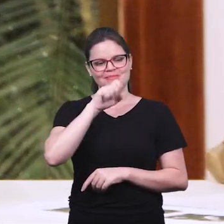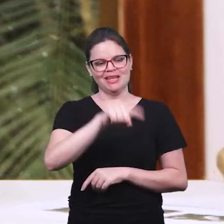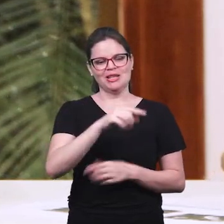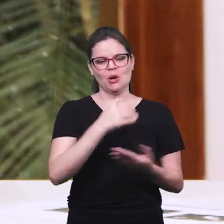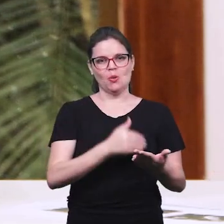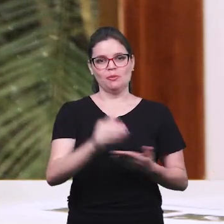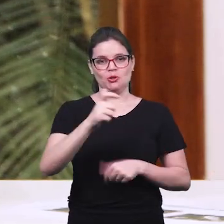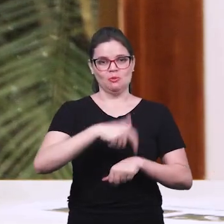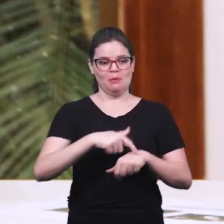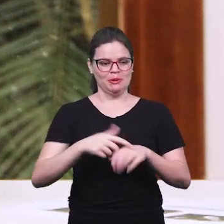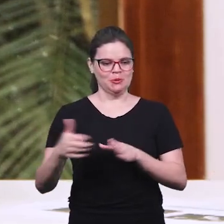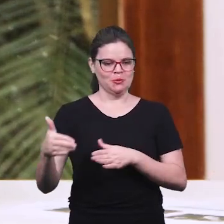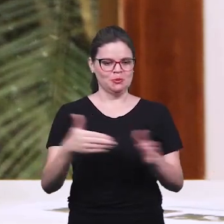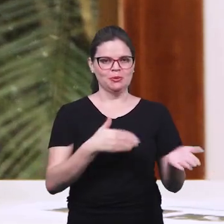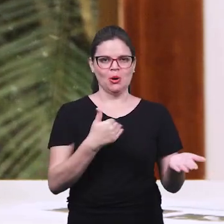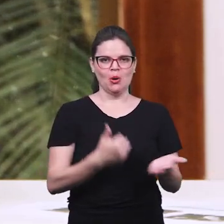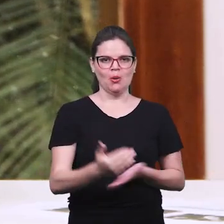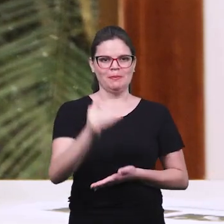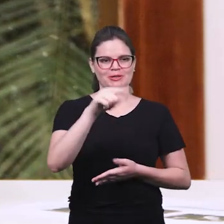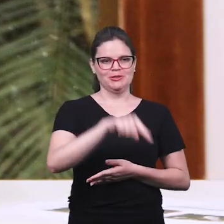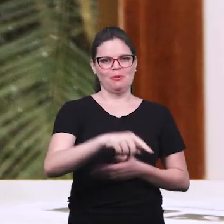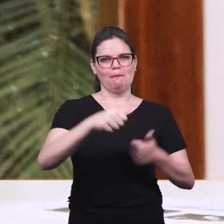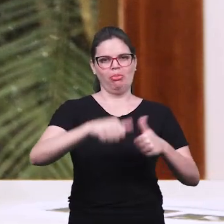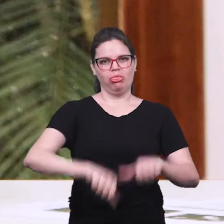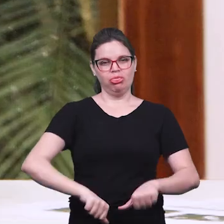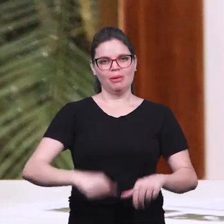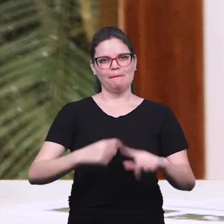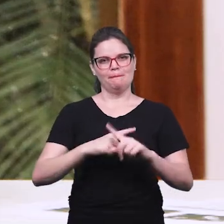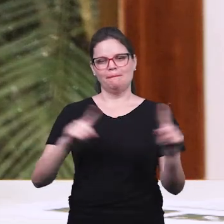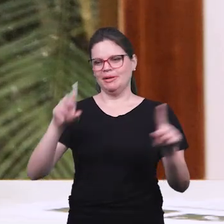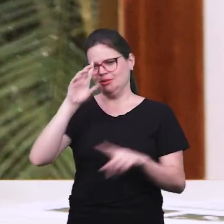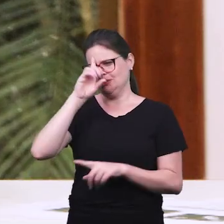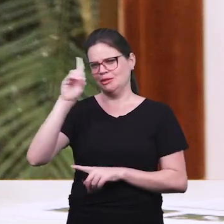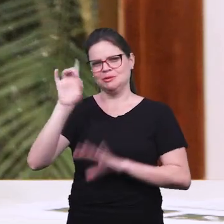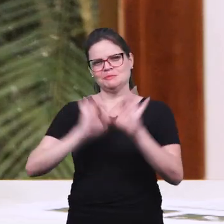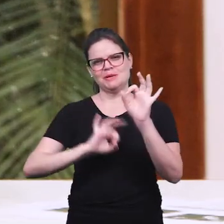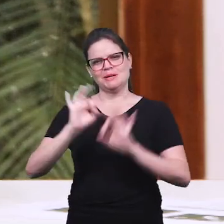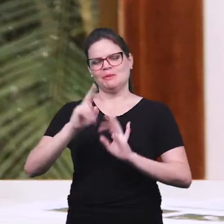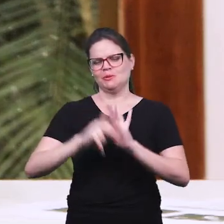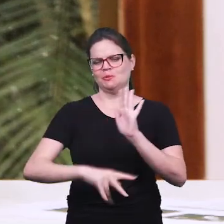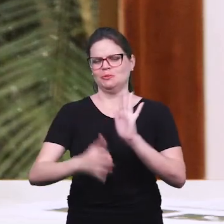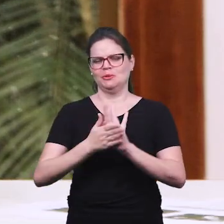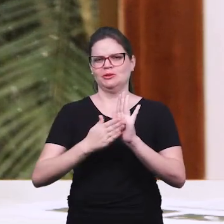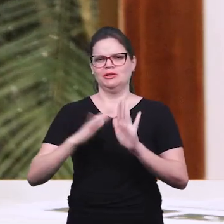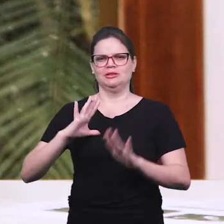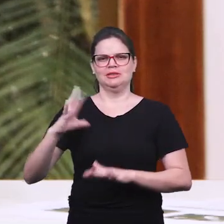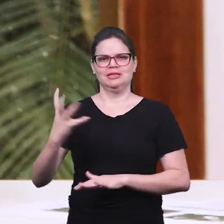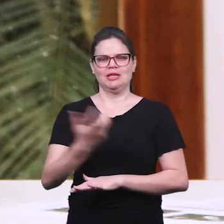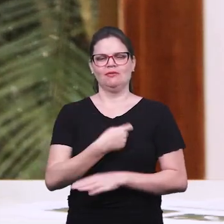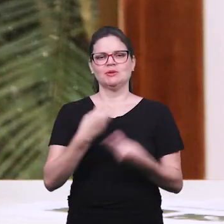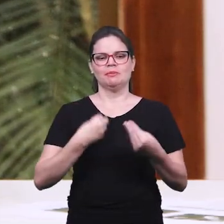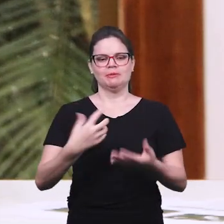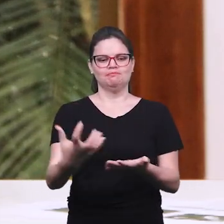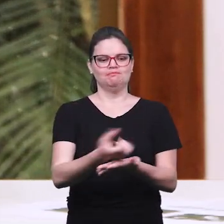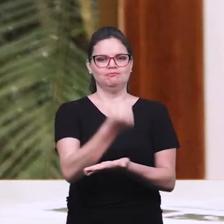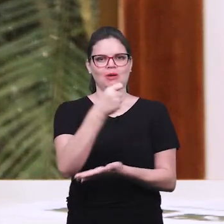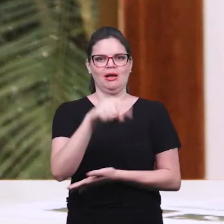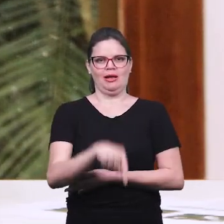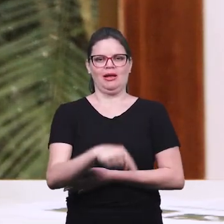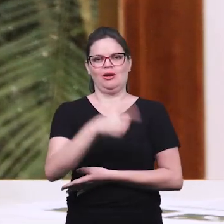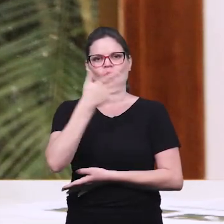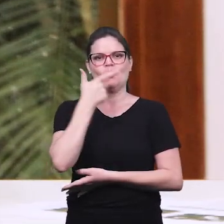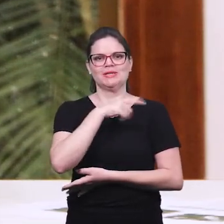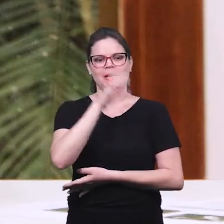espécie. Mas Deus imediatamente providenciou um plano de salvação e de resgate. Este